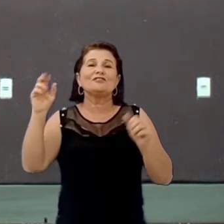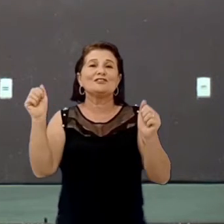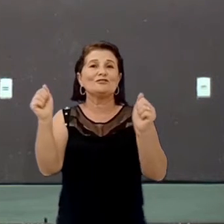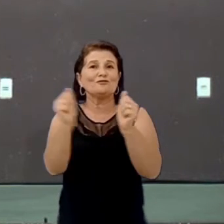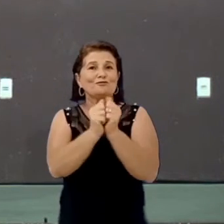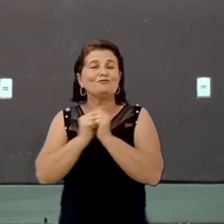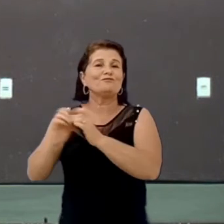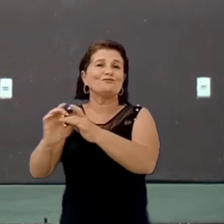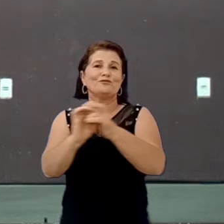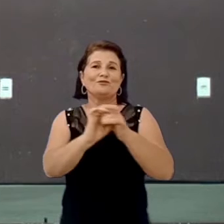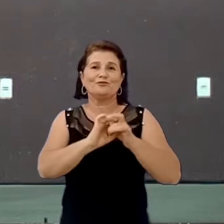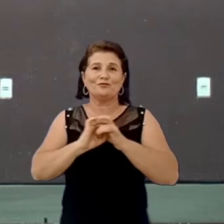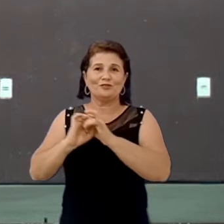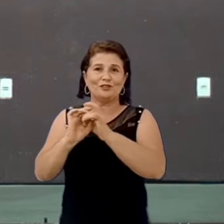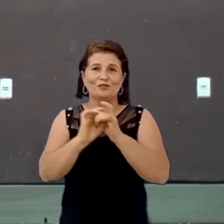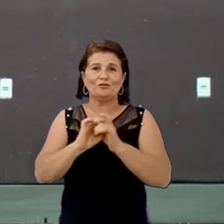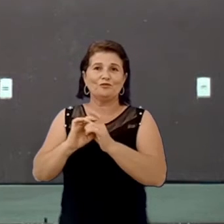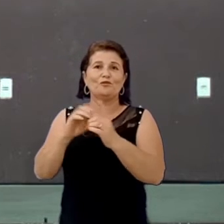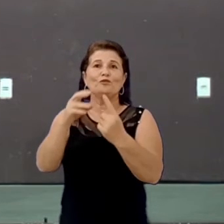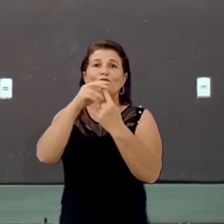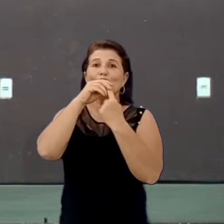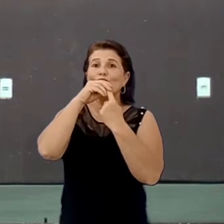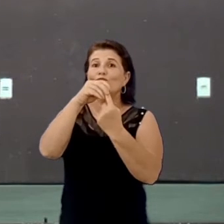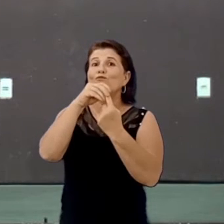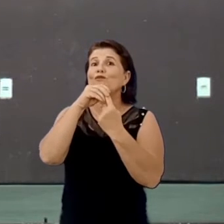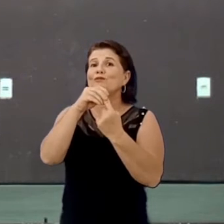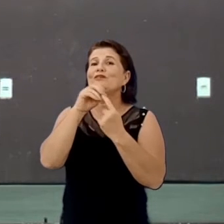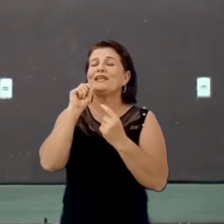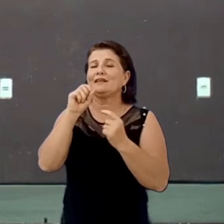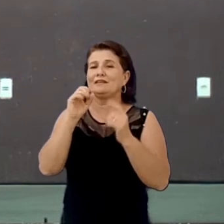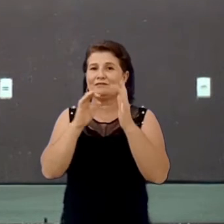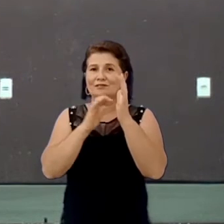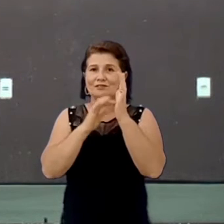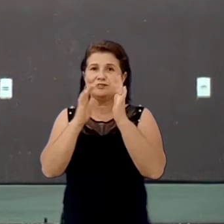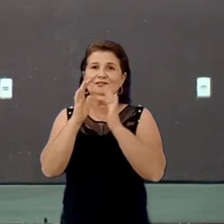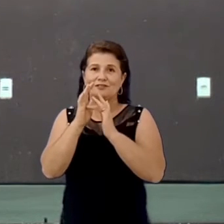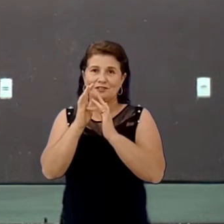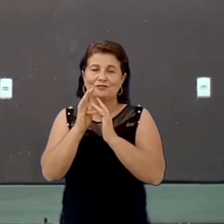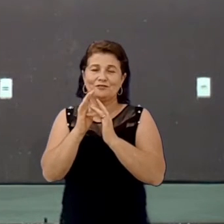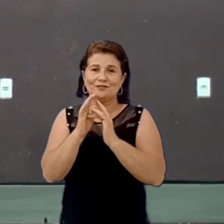unidos em uma pessoa, Jesus Cristo.